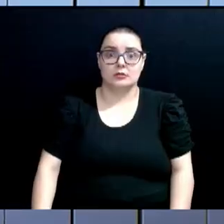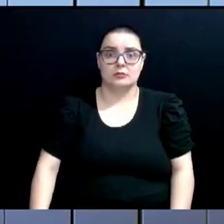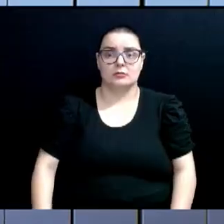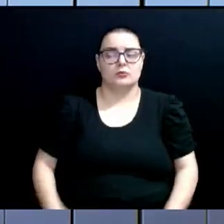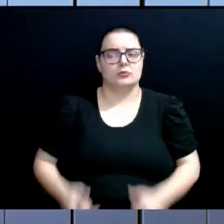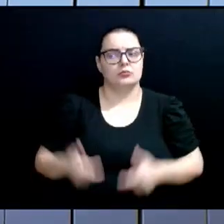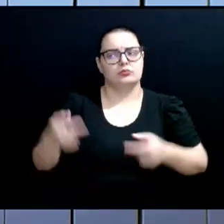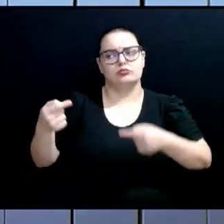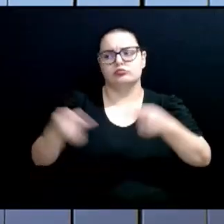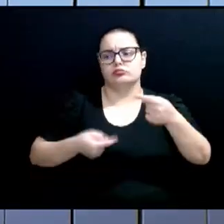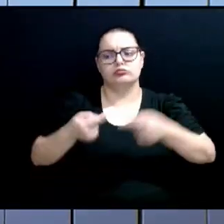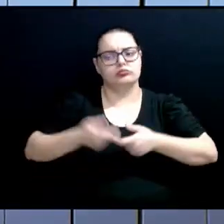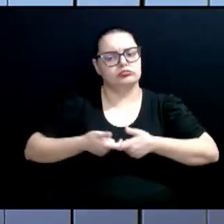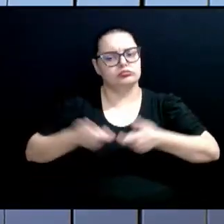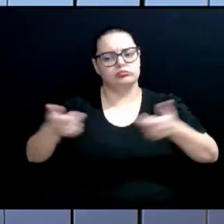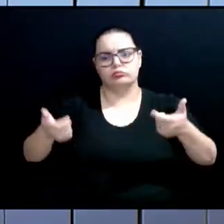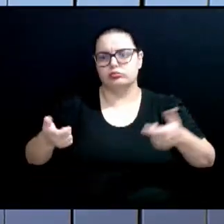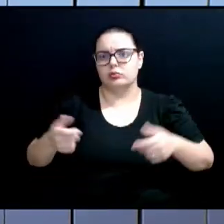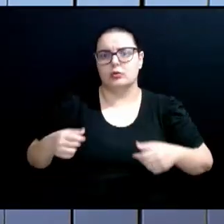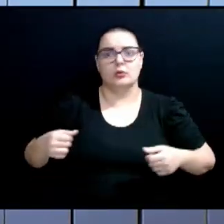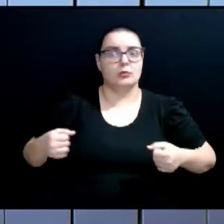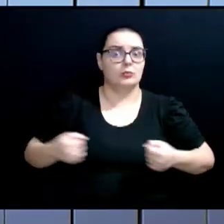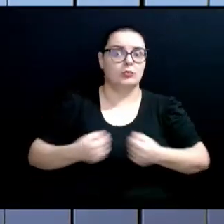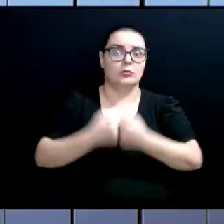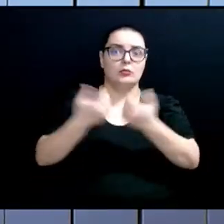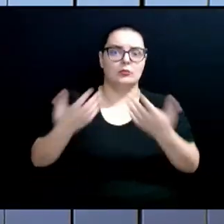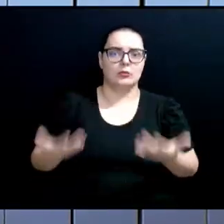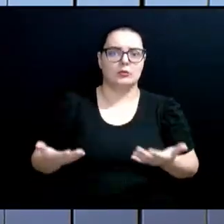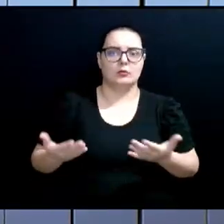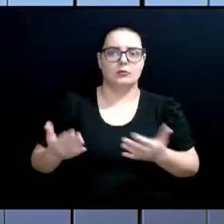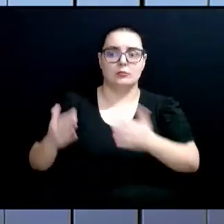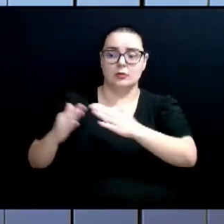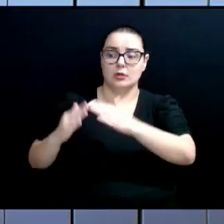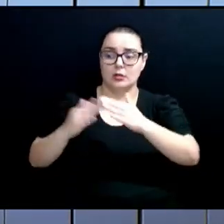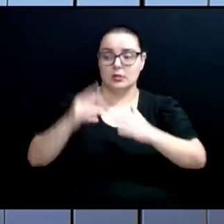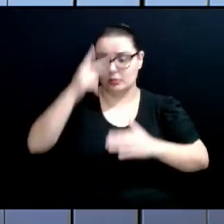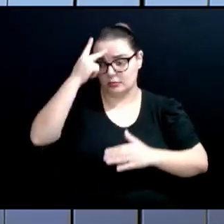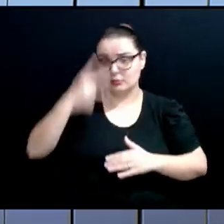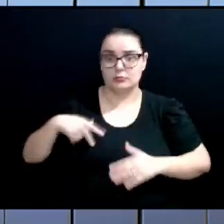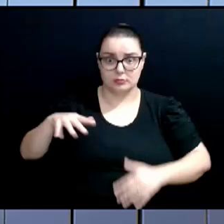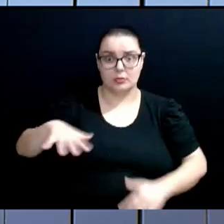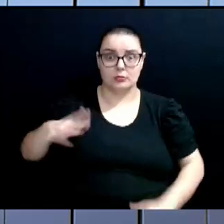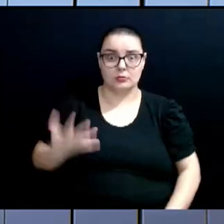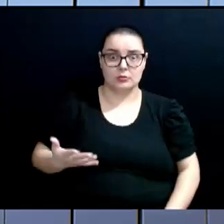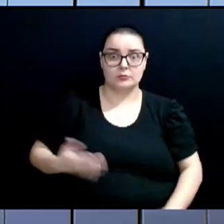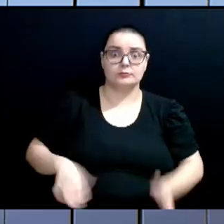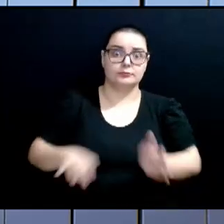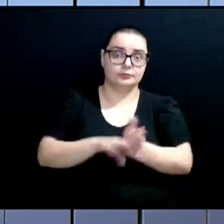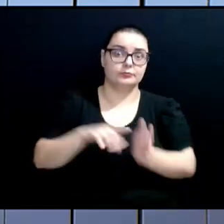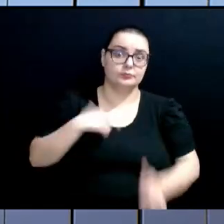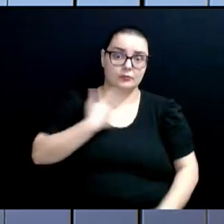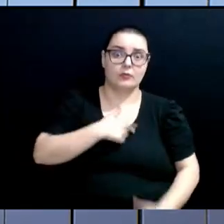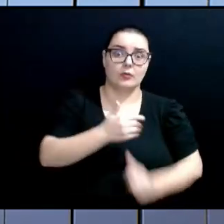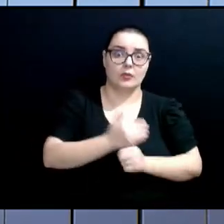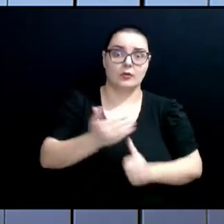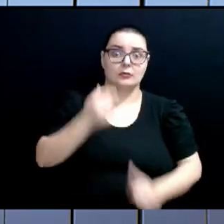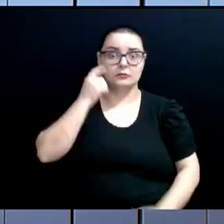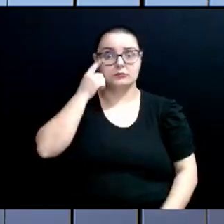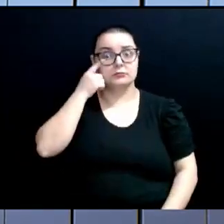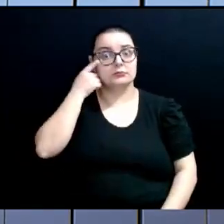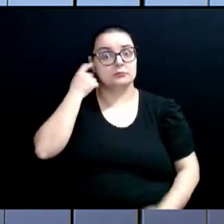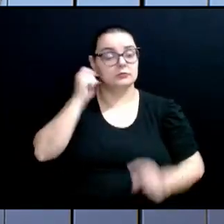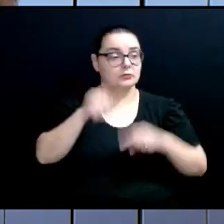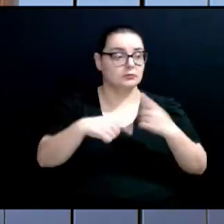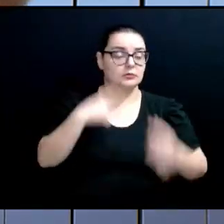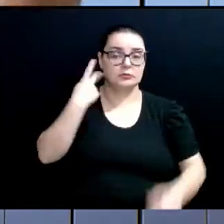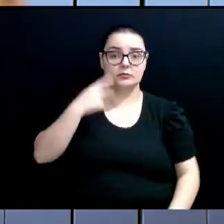um enorme conflito, né, entre moradores. Tanto que isso nos chegou ao nosso mandato e de outros vereadores aqui da casa,